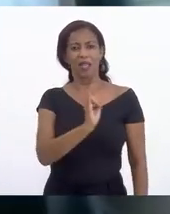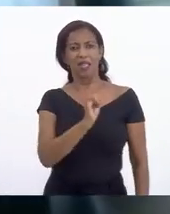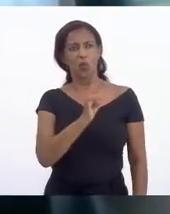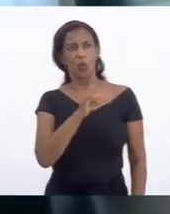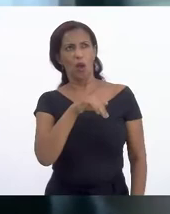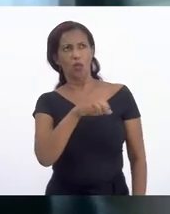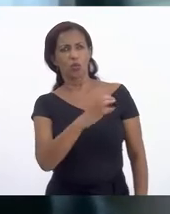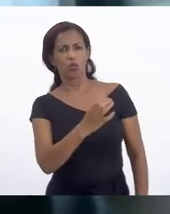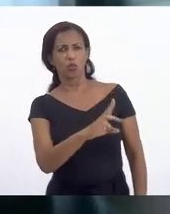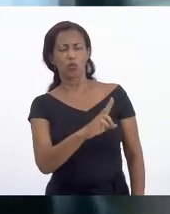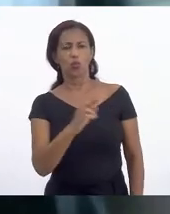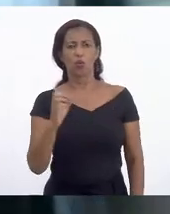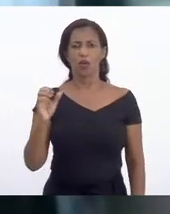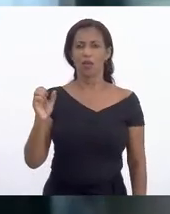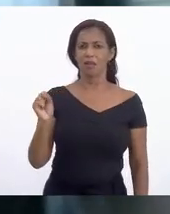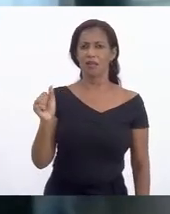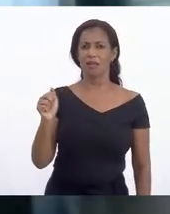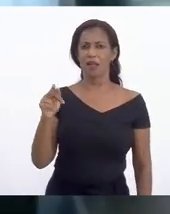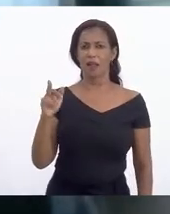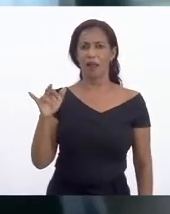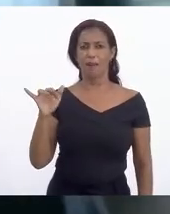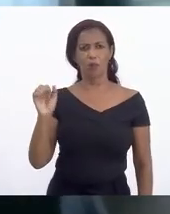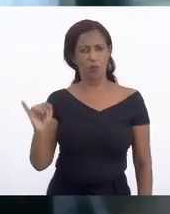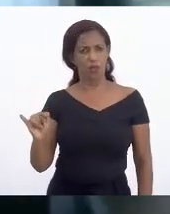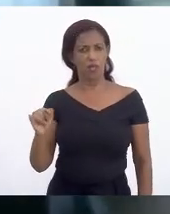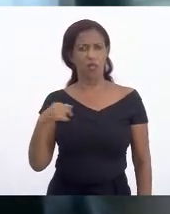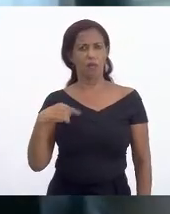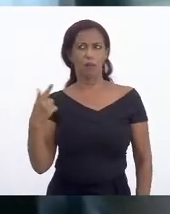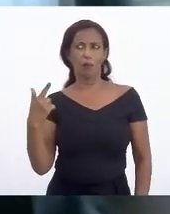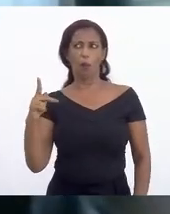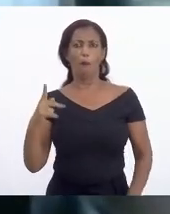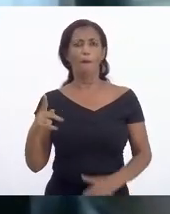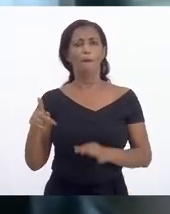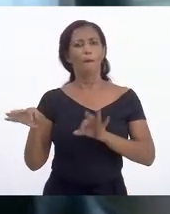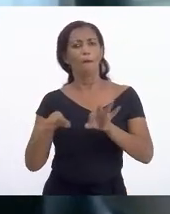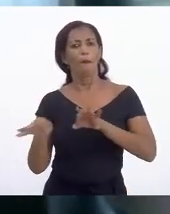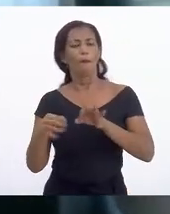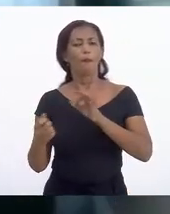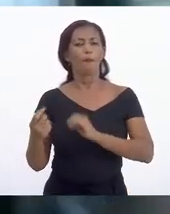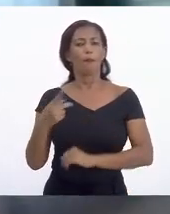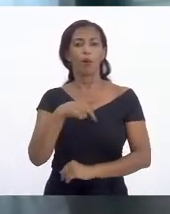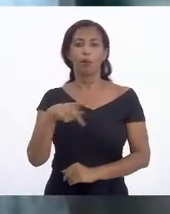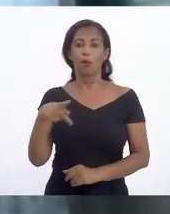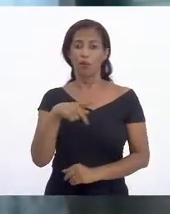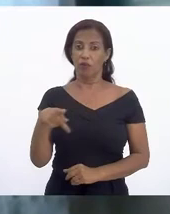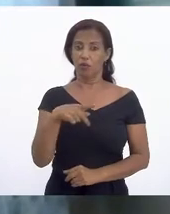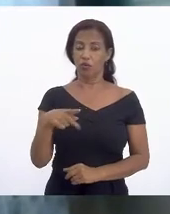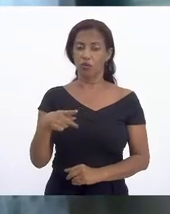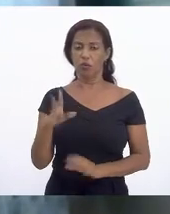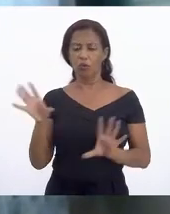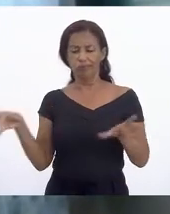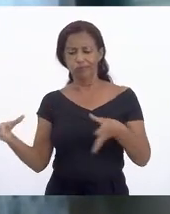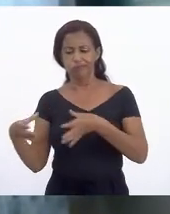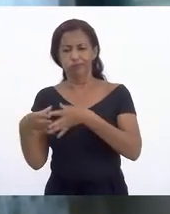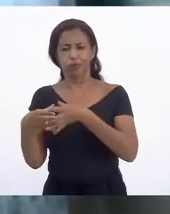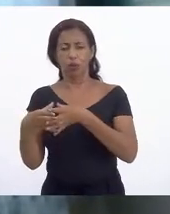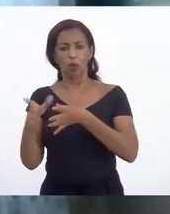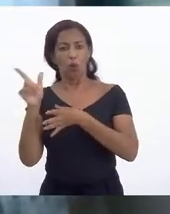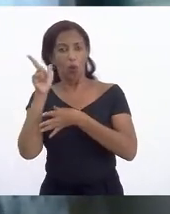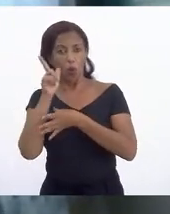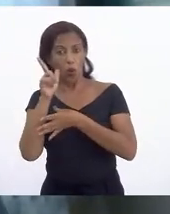Iguaçu-Sarapuí-Botas, elaborado pelo FRJ, pelo professor Canedo, tocando pela Marilene Ramos. Conseguimos